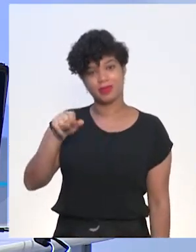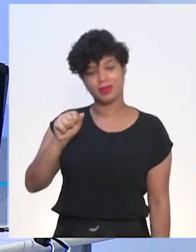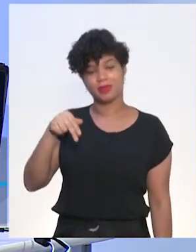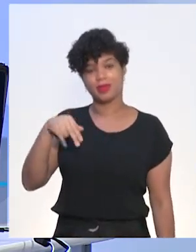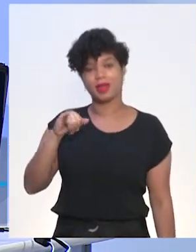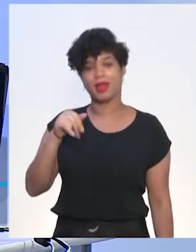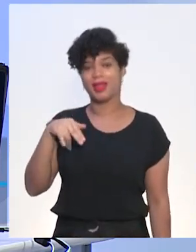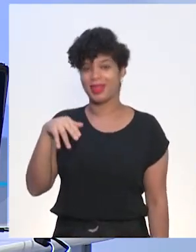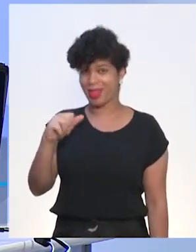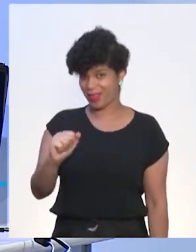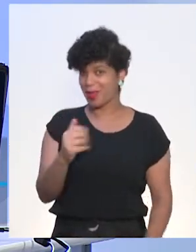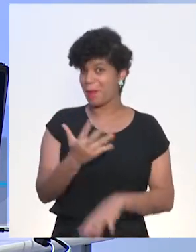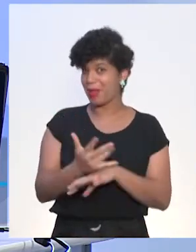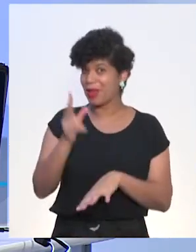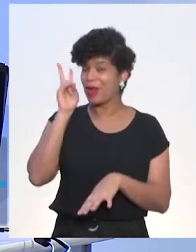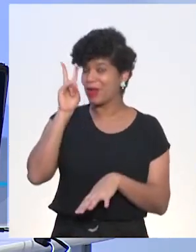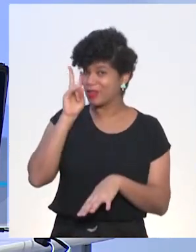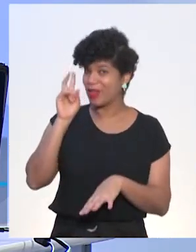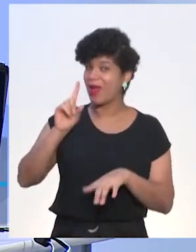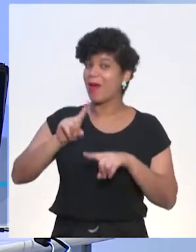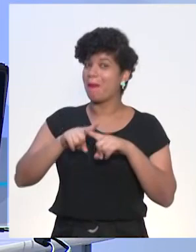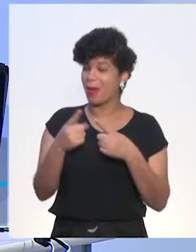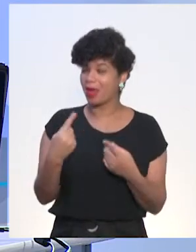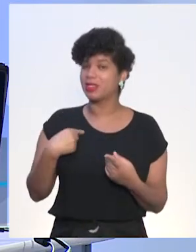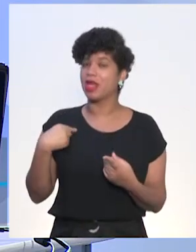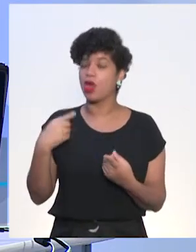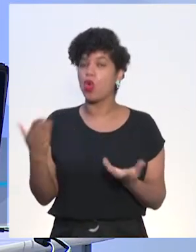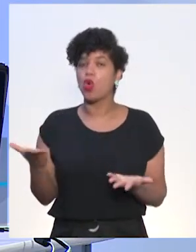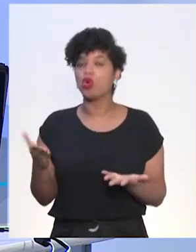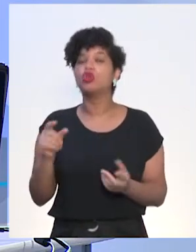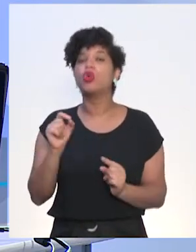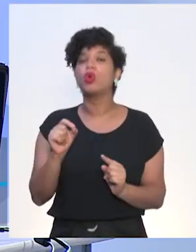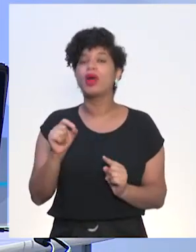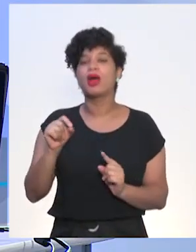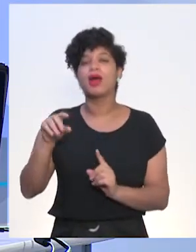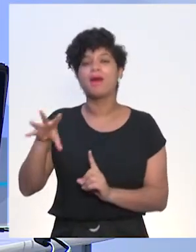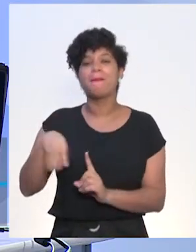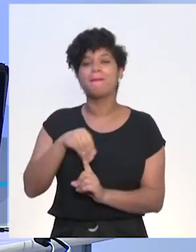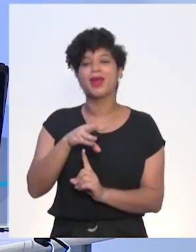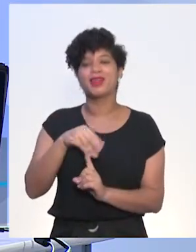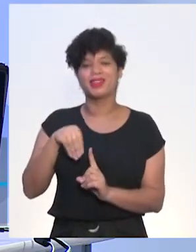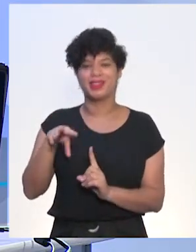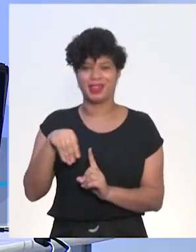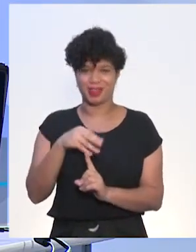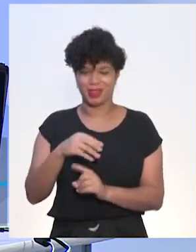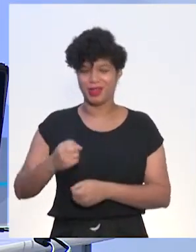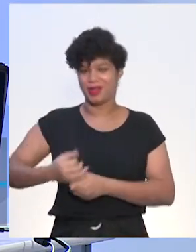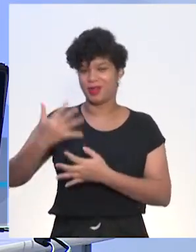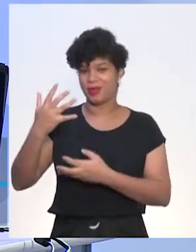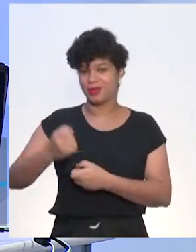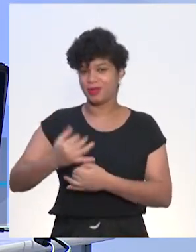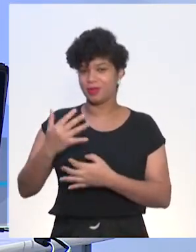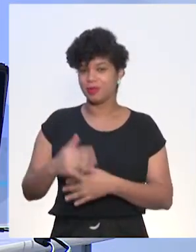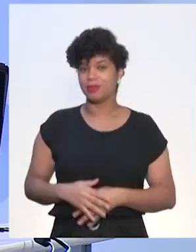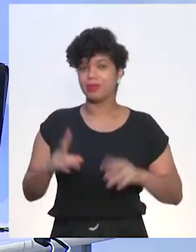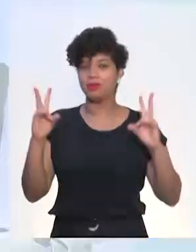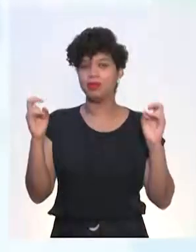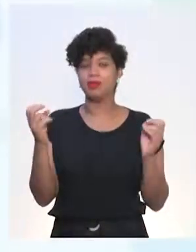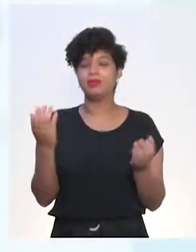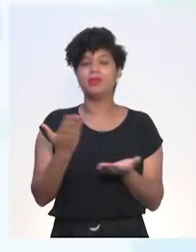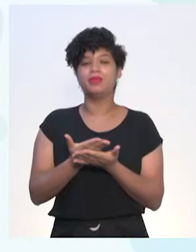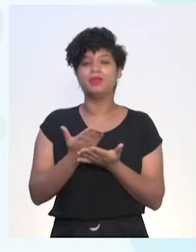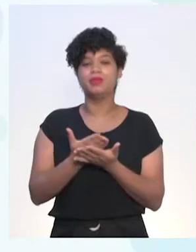história estarei mediando o chat junto com vocês professores e estudantes vamos ao tema da aula de